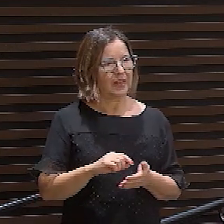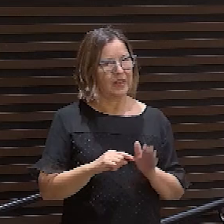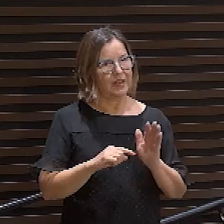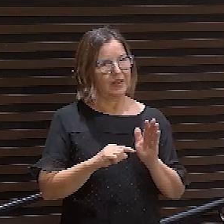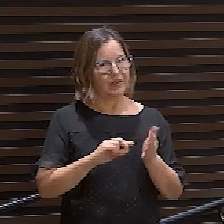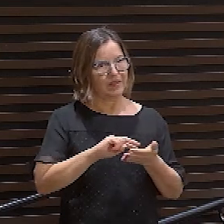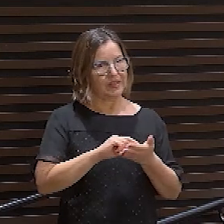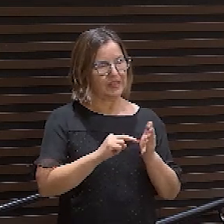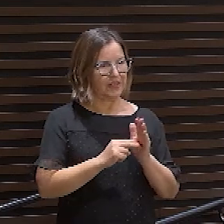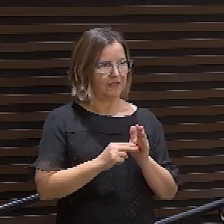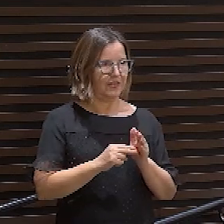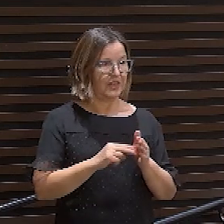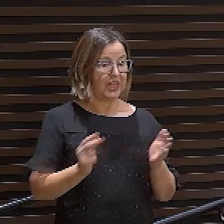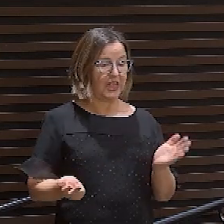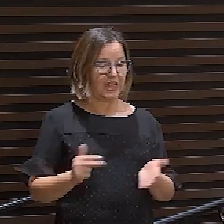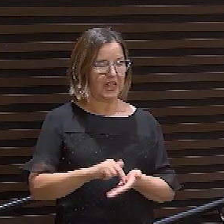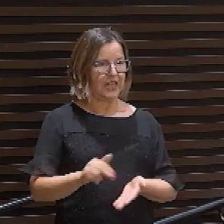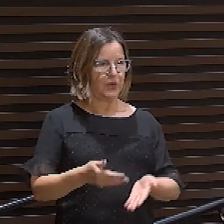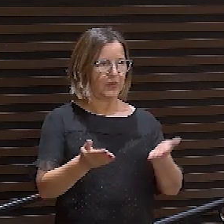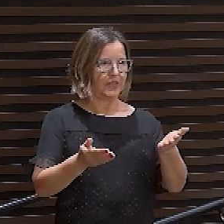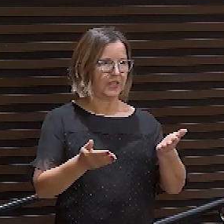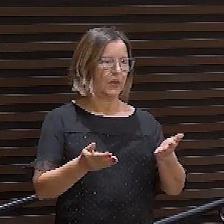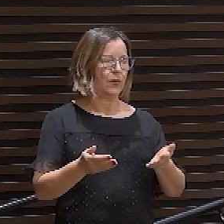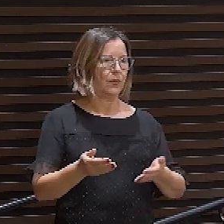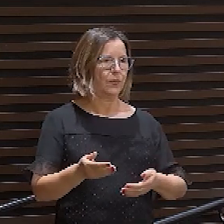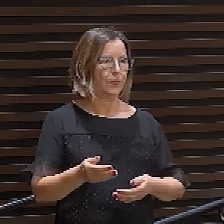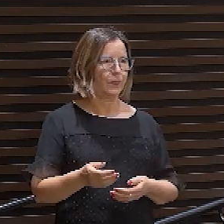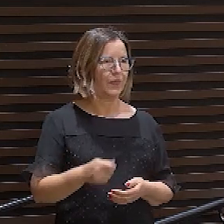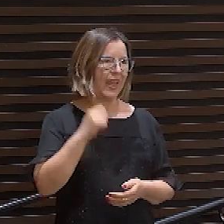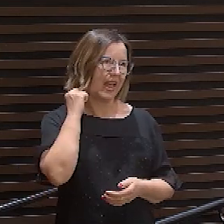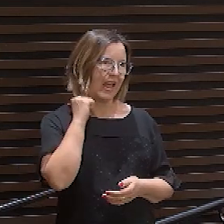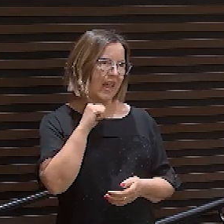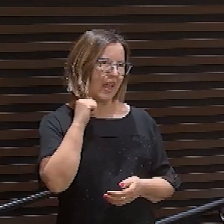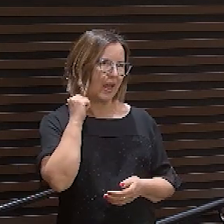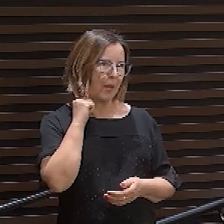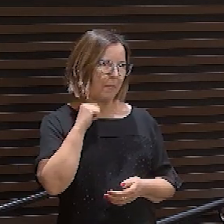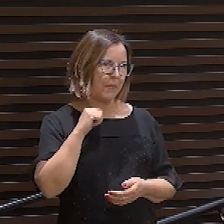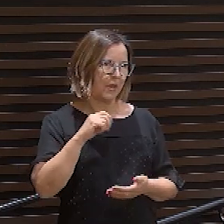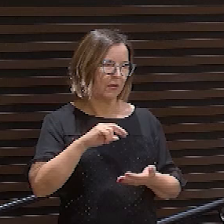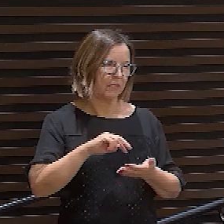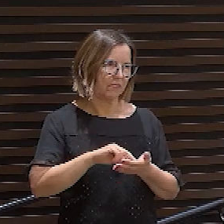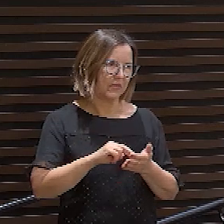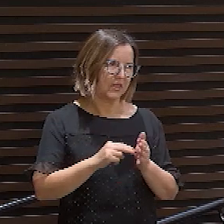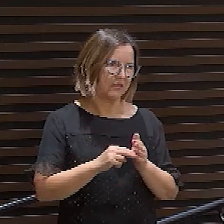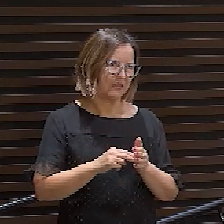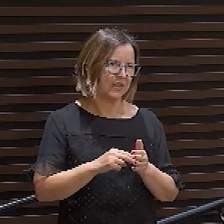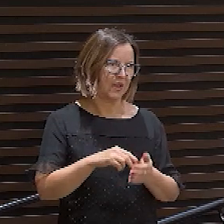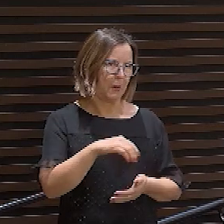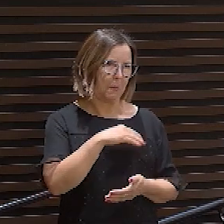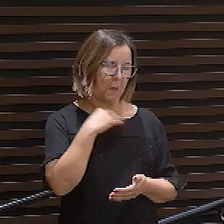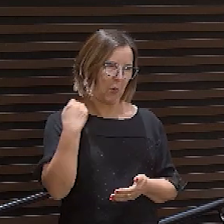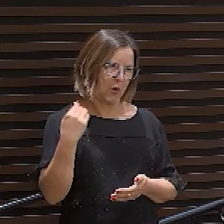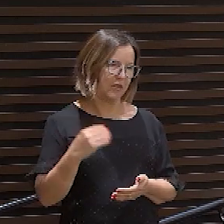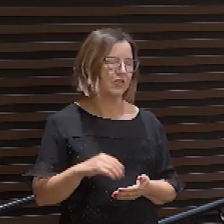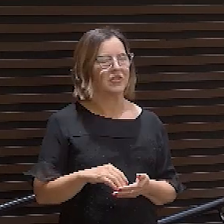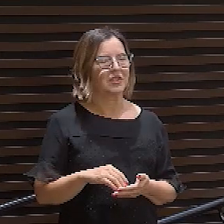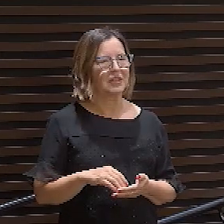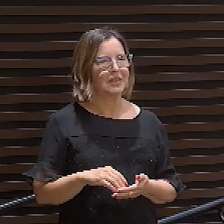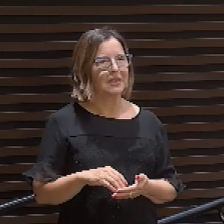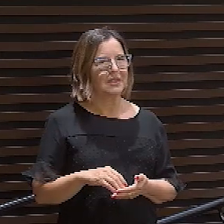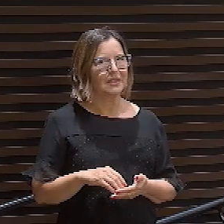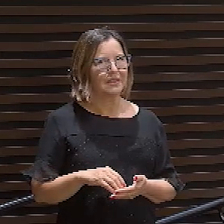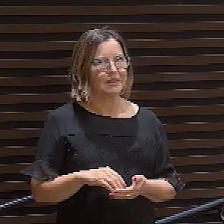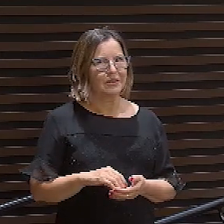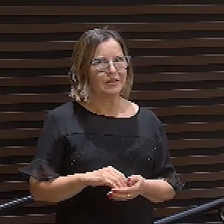da morte. E a ressurreição é o tipo de Sete. E é